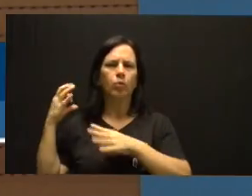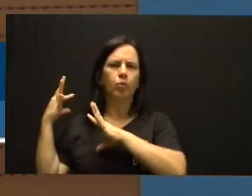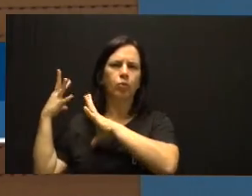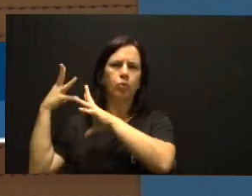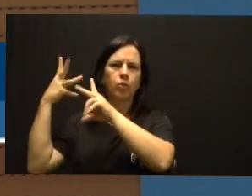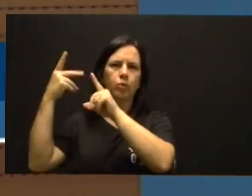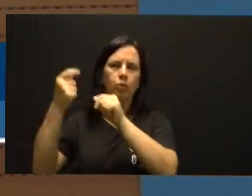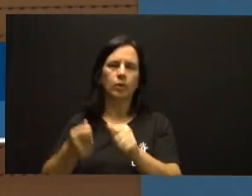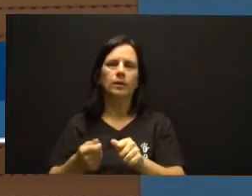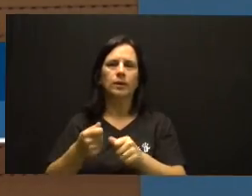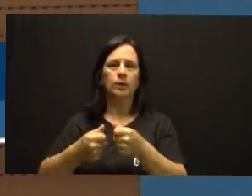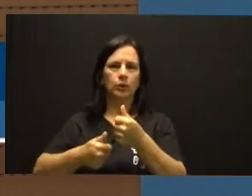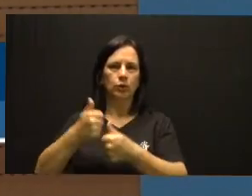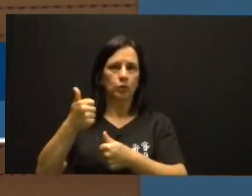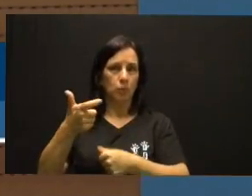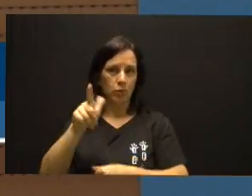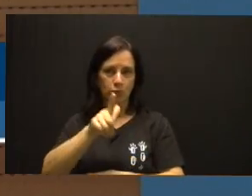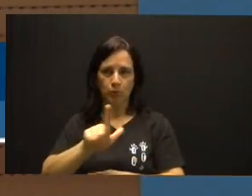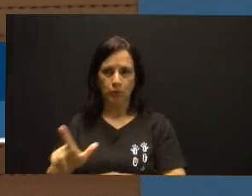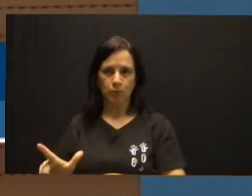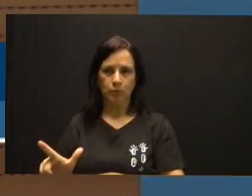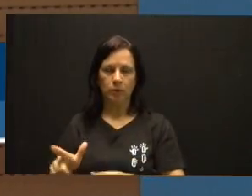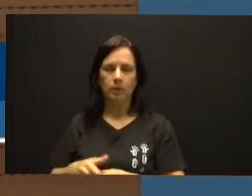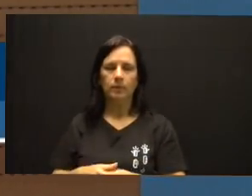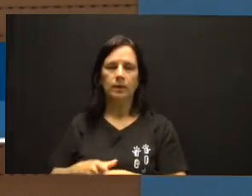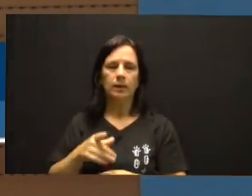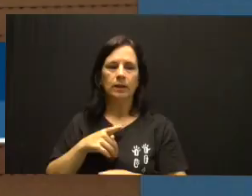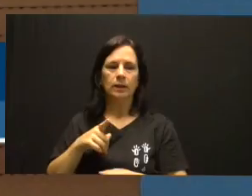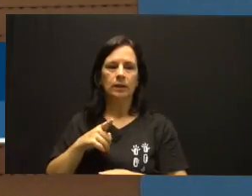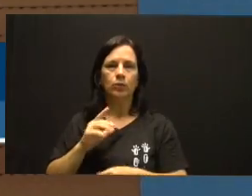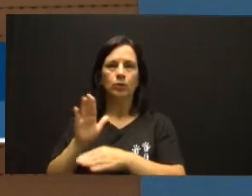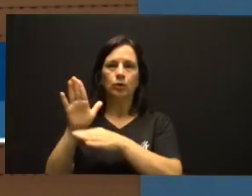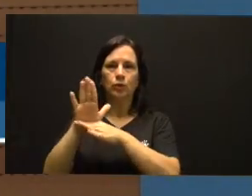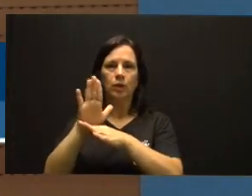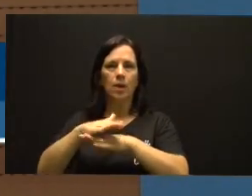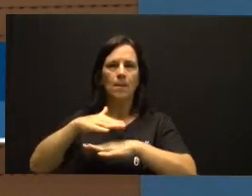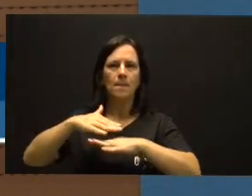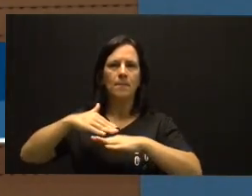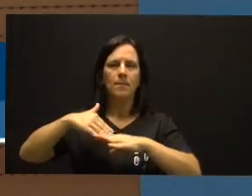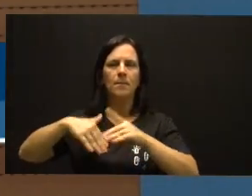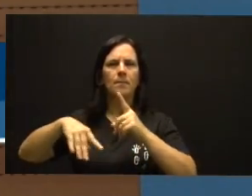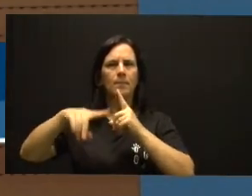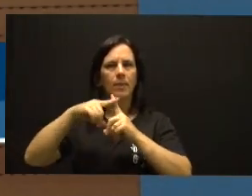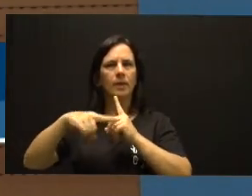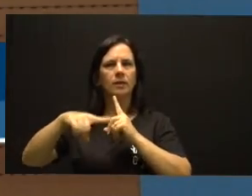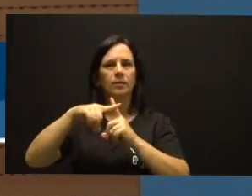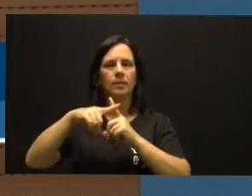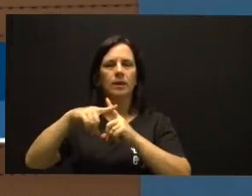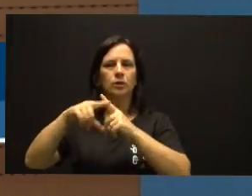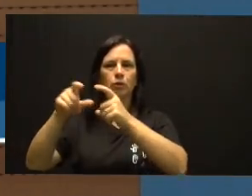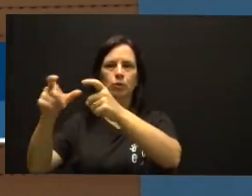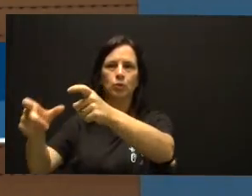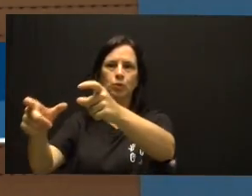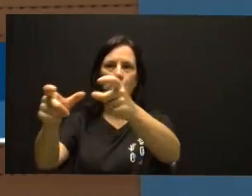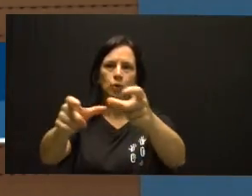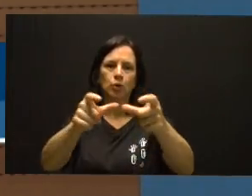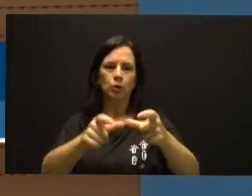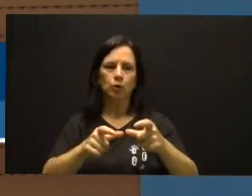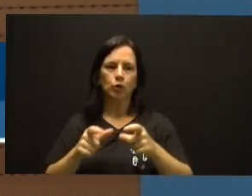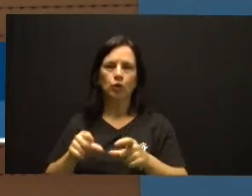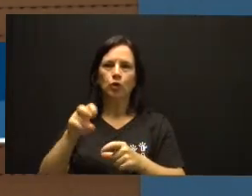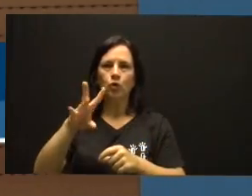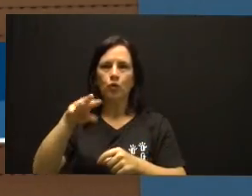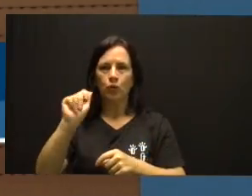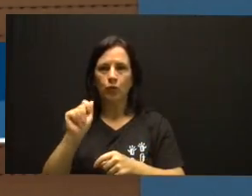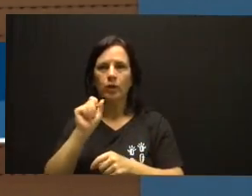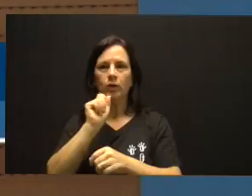esporte em Cubatão, que na realidade nós não temos, nós tínhamos que investir bem mais também nas periferias. Porque hoje, seja Vila